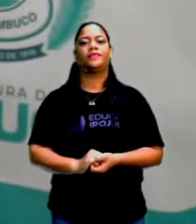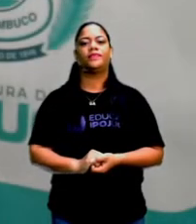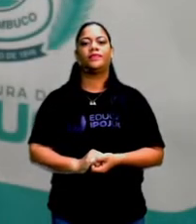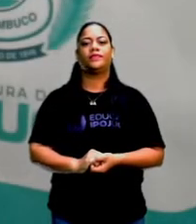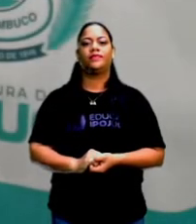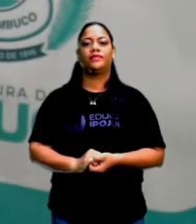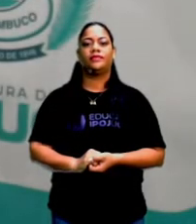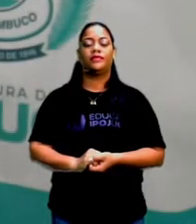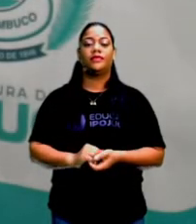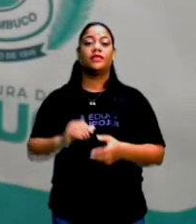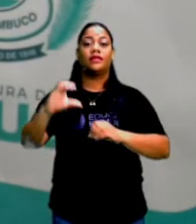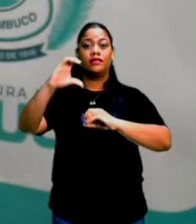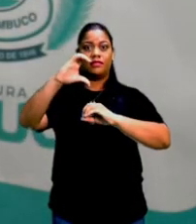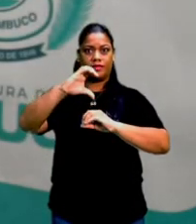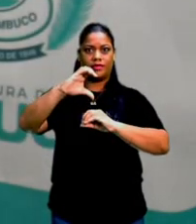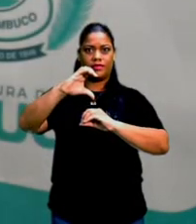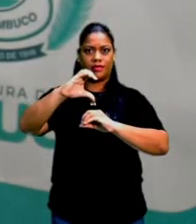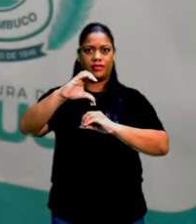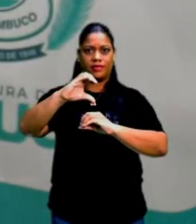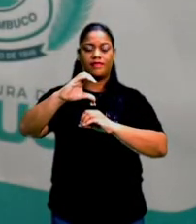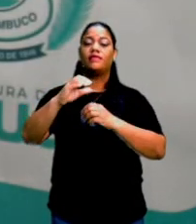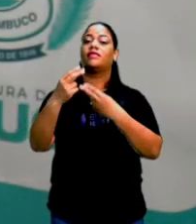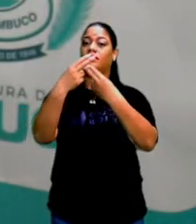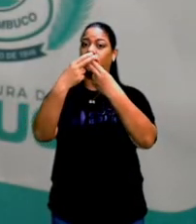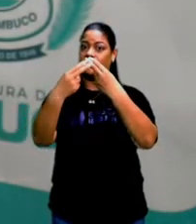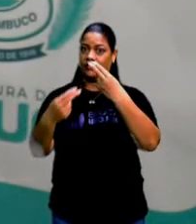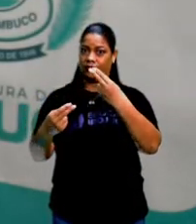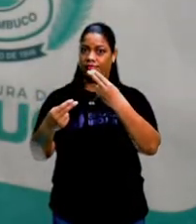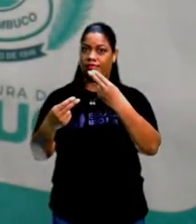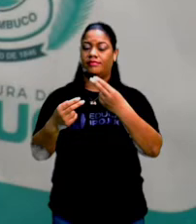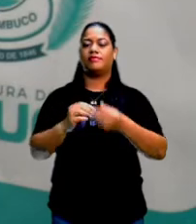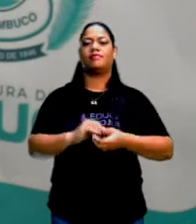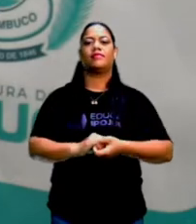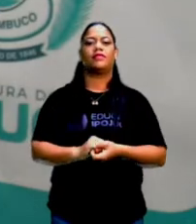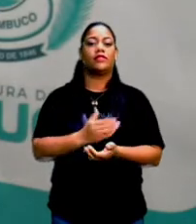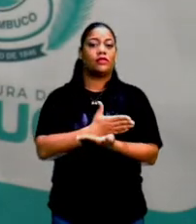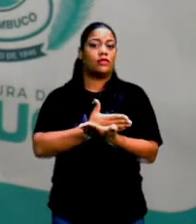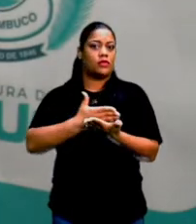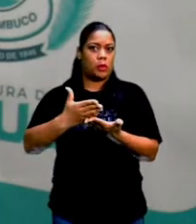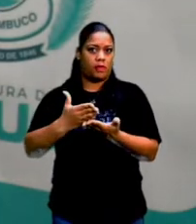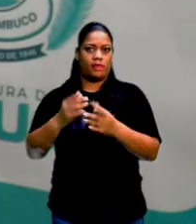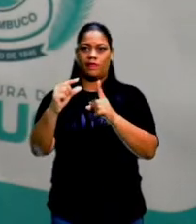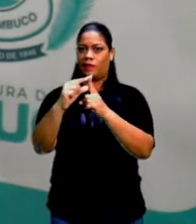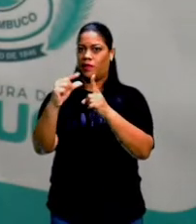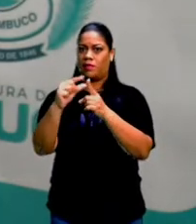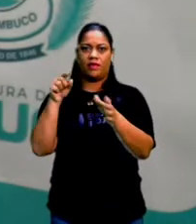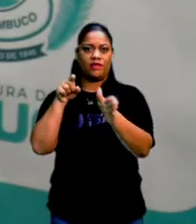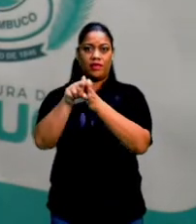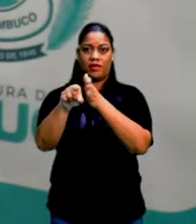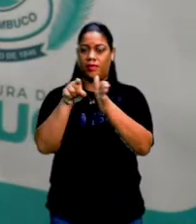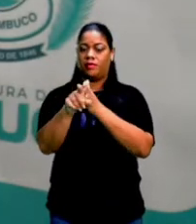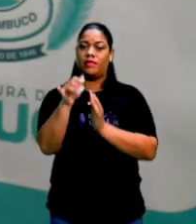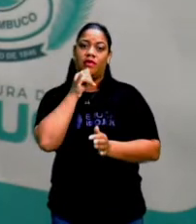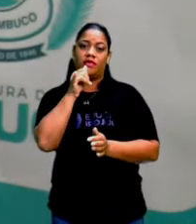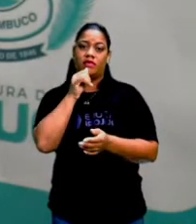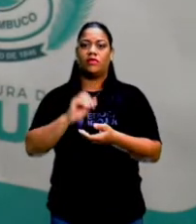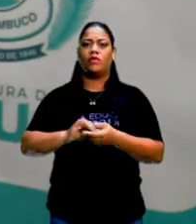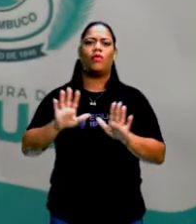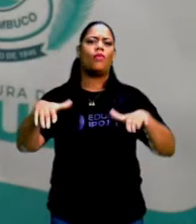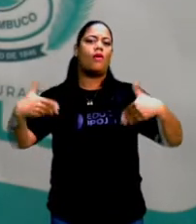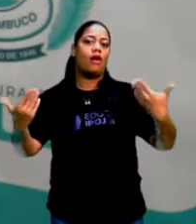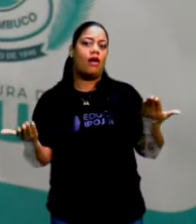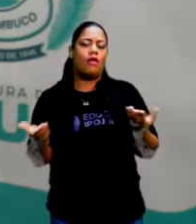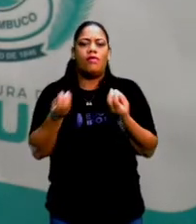aí, uma interrogativa indireta, que não começa com palavras interrogativas, como por exemplo,